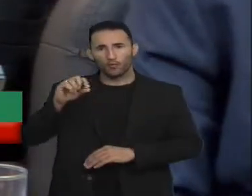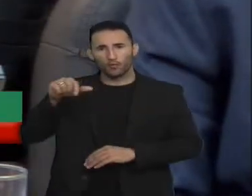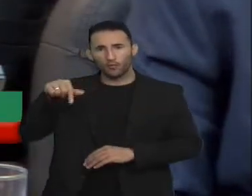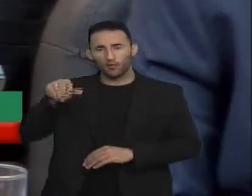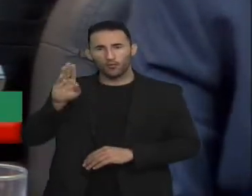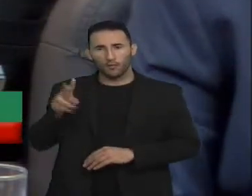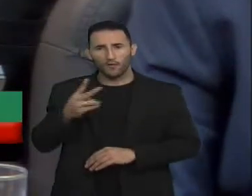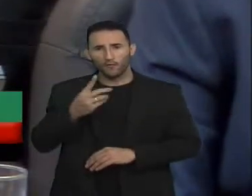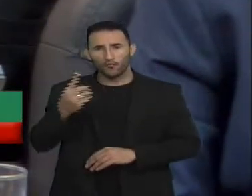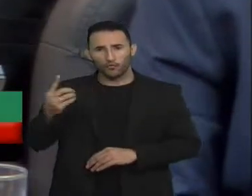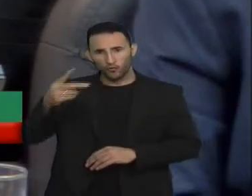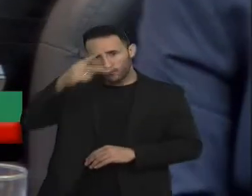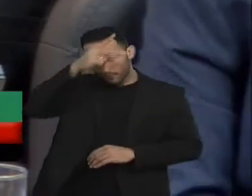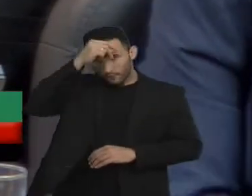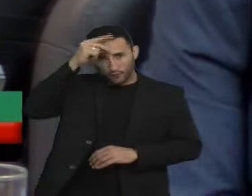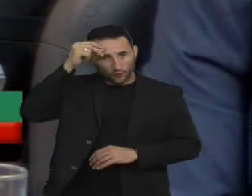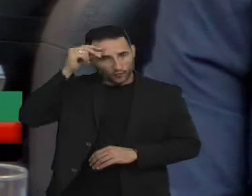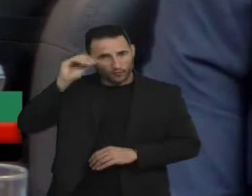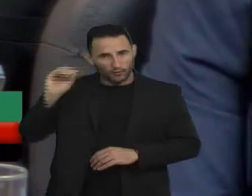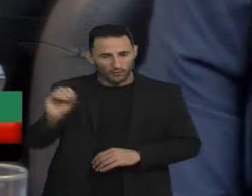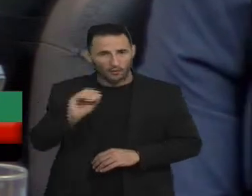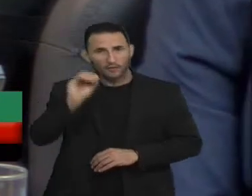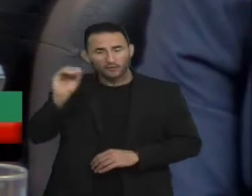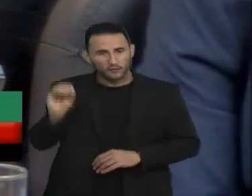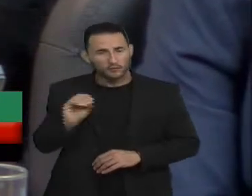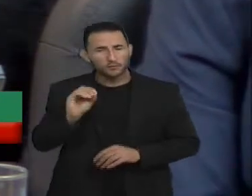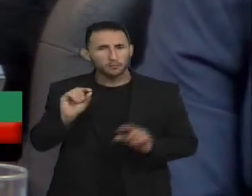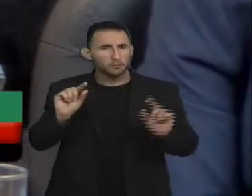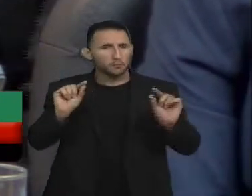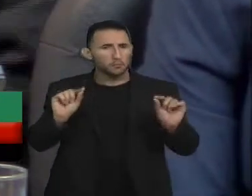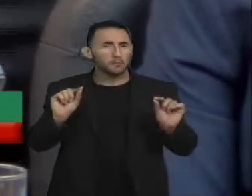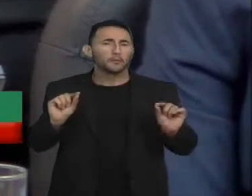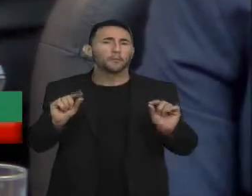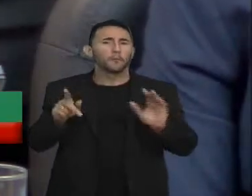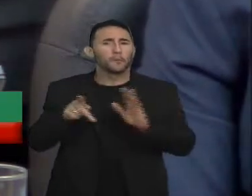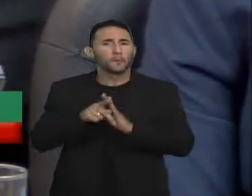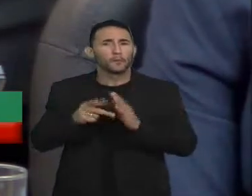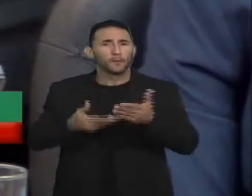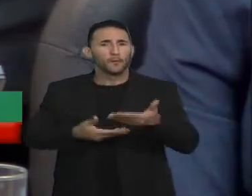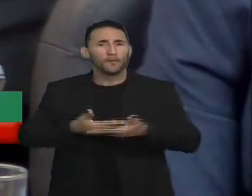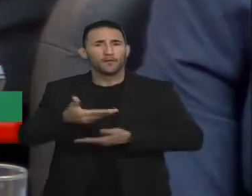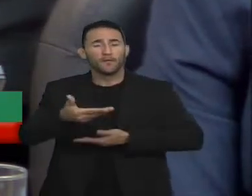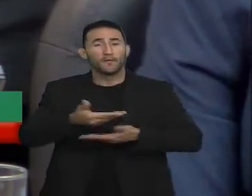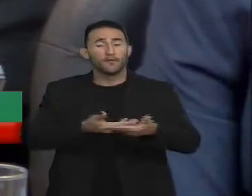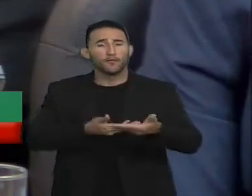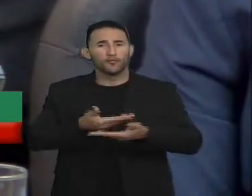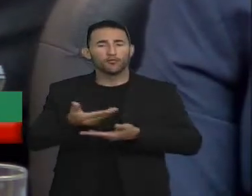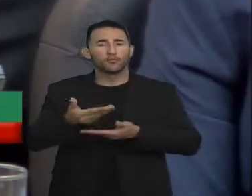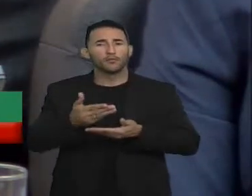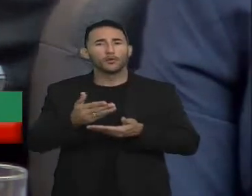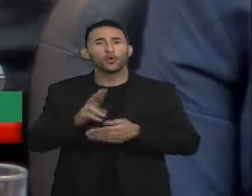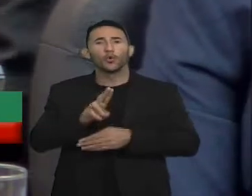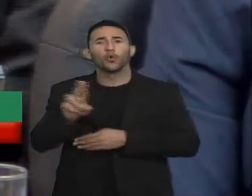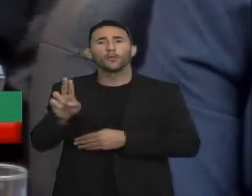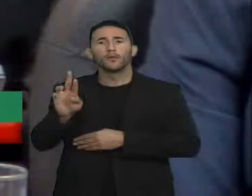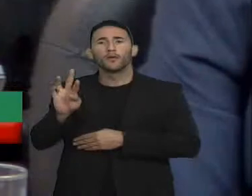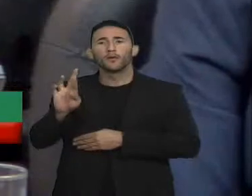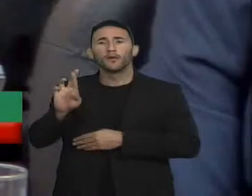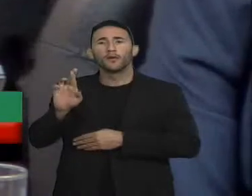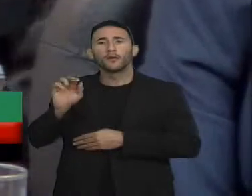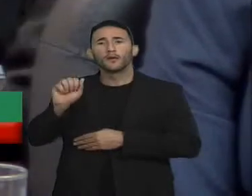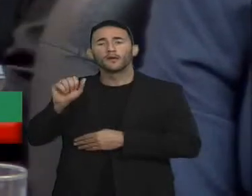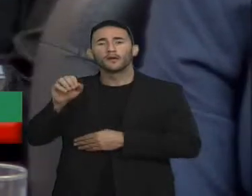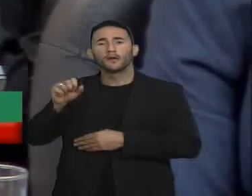107/21 da Prefeitura Municipal de Osasco, que institui o serviço Transitar. Em